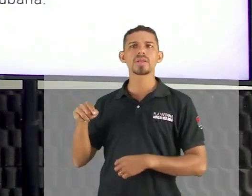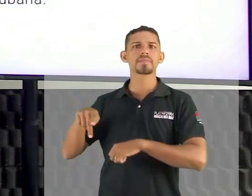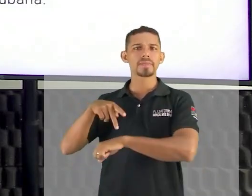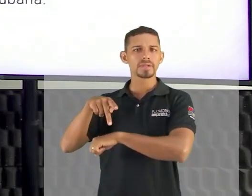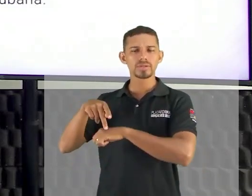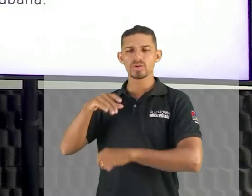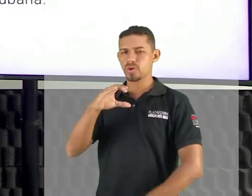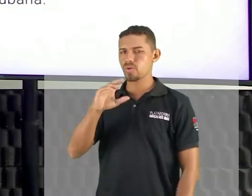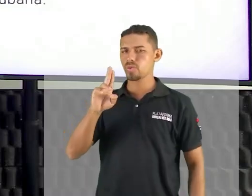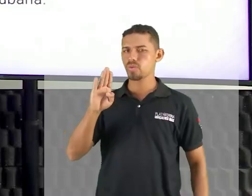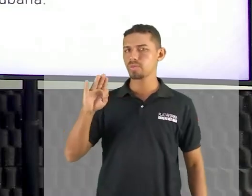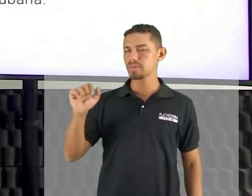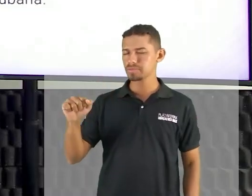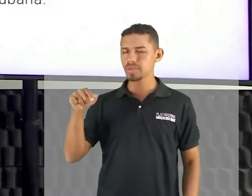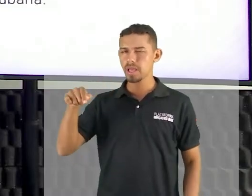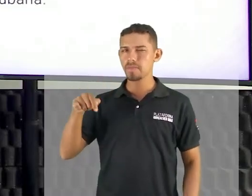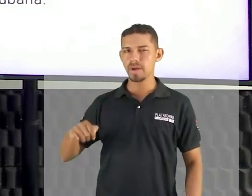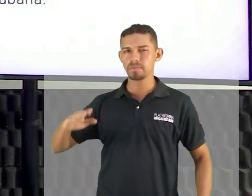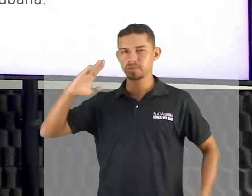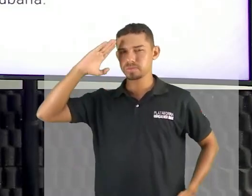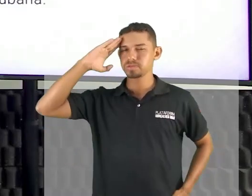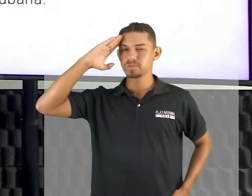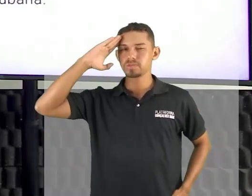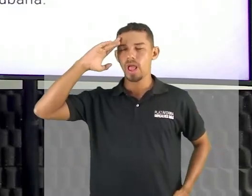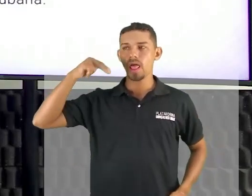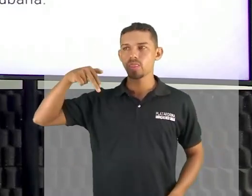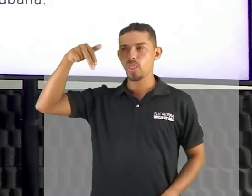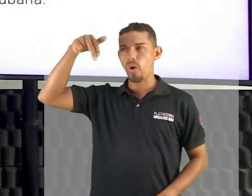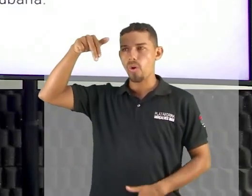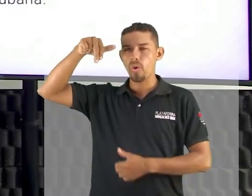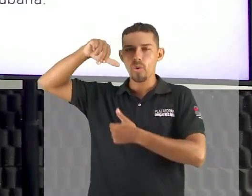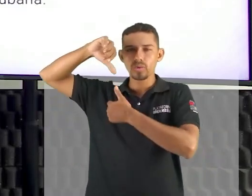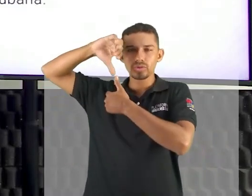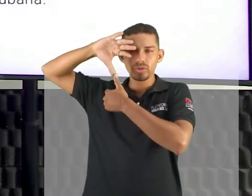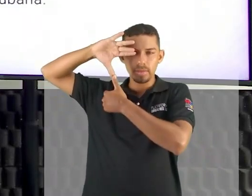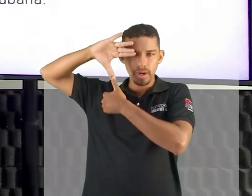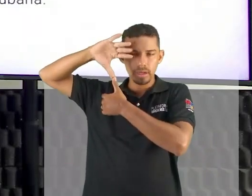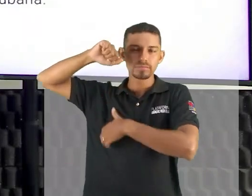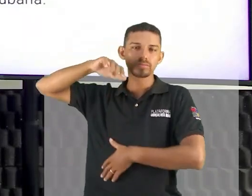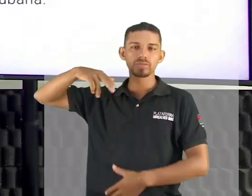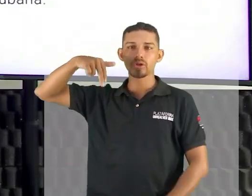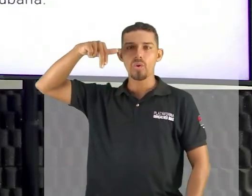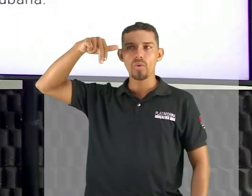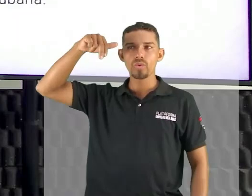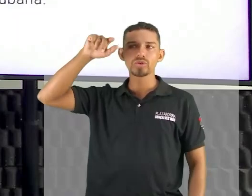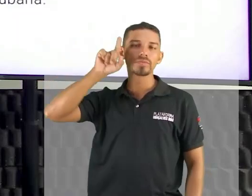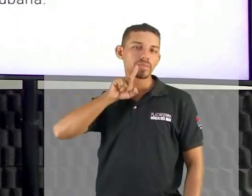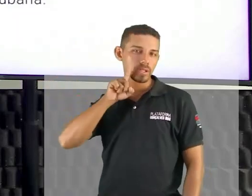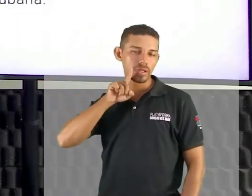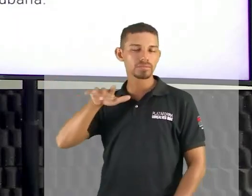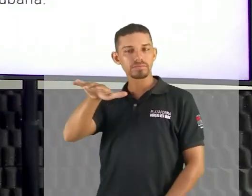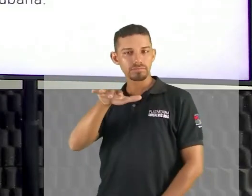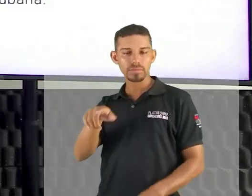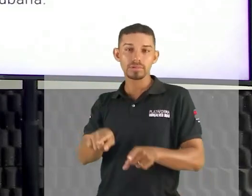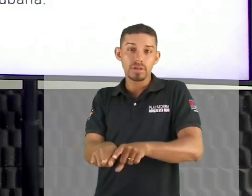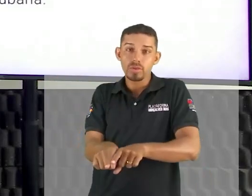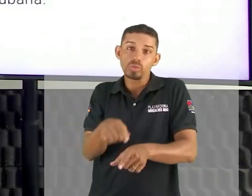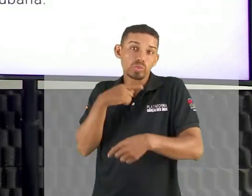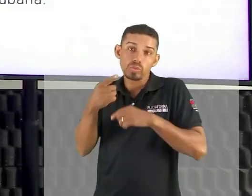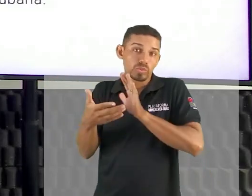uma base militar norte-americana. Então, é algo que a Revolução não conseguiu retirar, inclusive até para